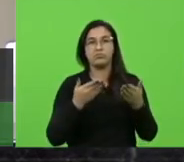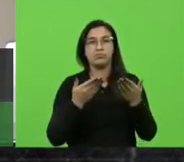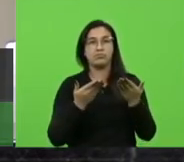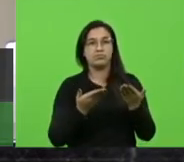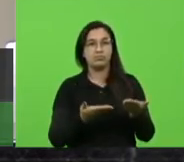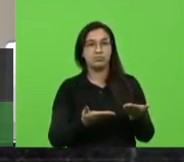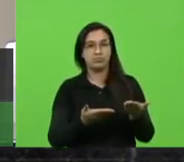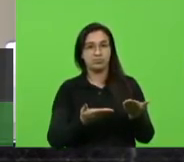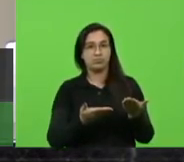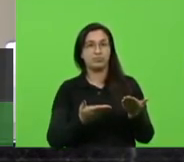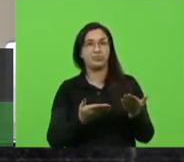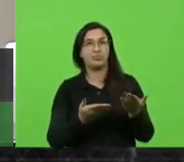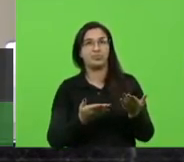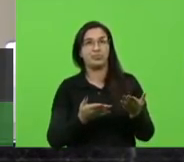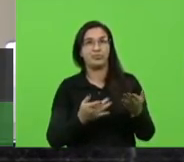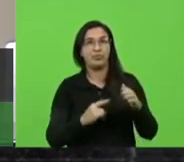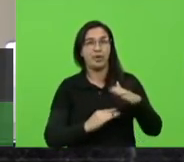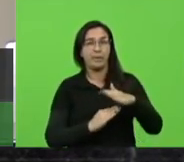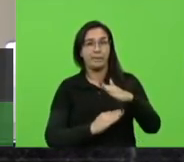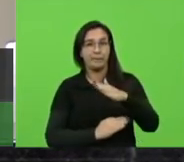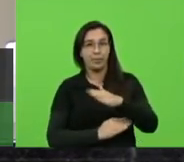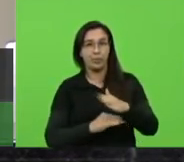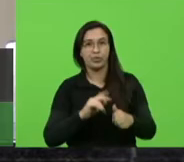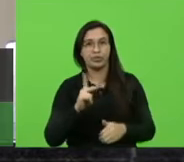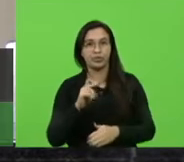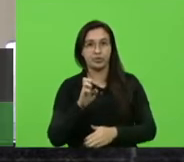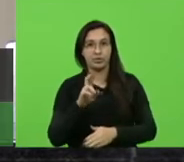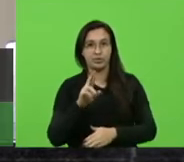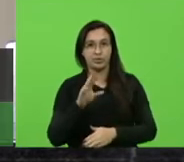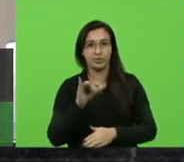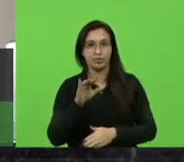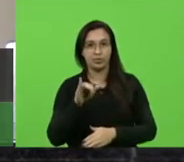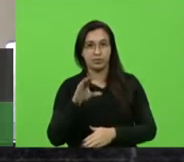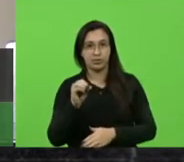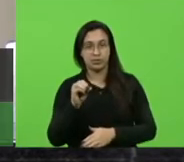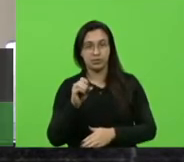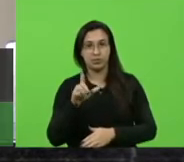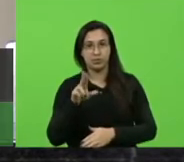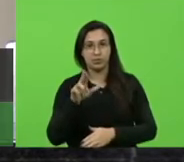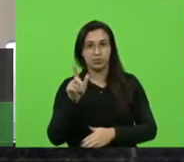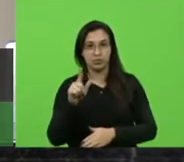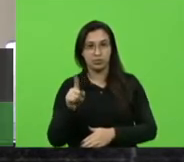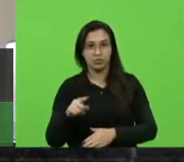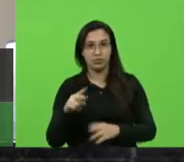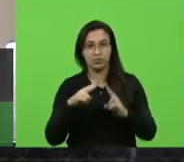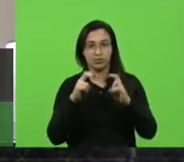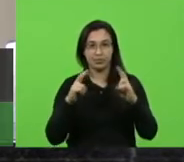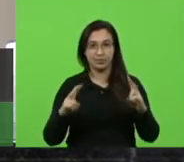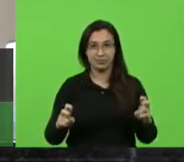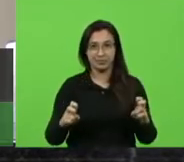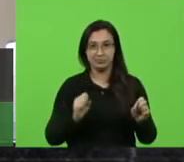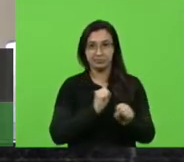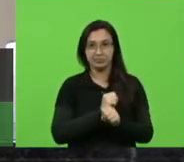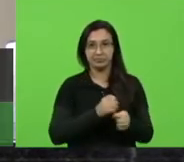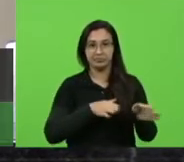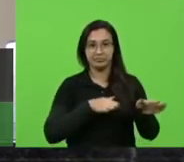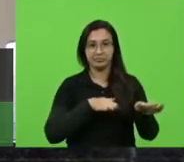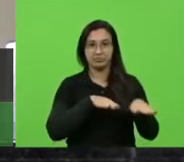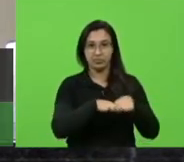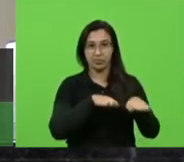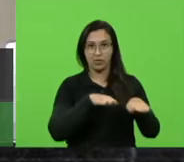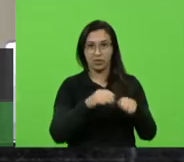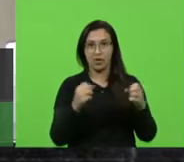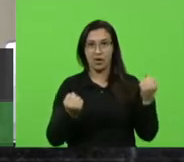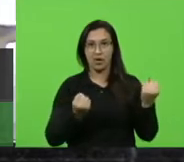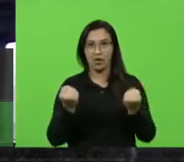município de Florianópolis. Em discussão. Não havendo quem queira discutir, em votação. Deputados que aprovam, permaneçam como se encontram. Aprovado